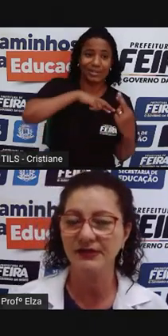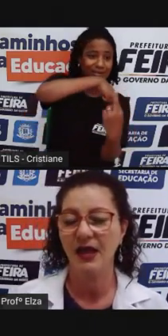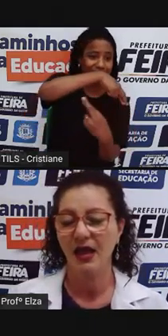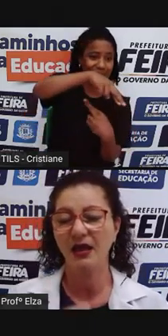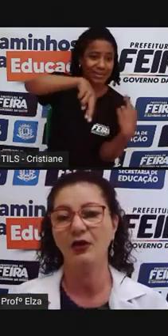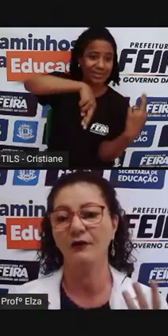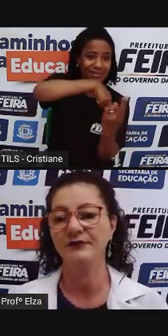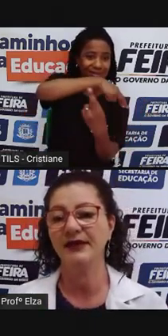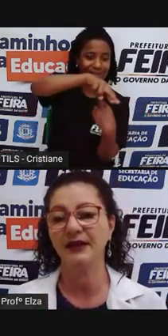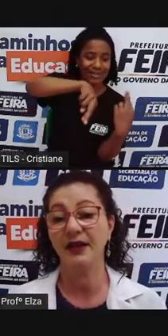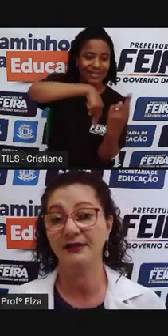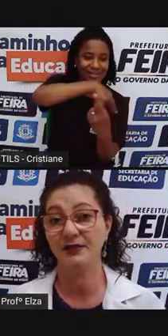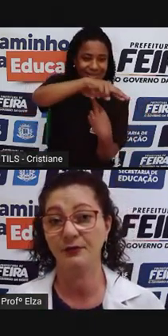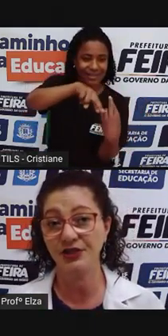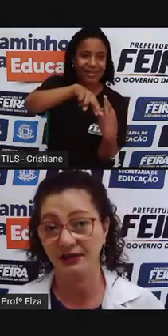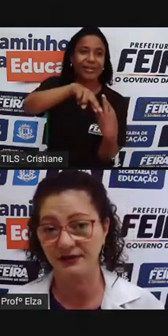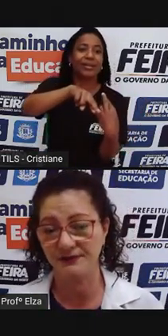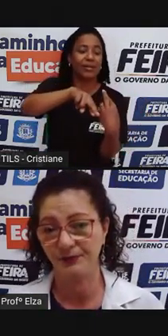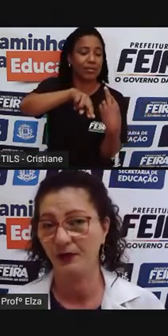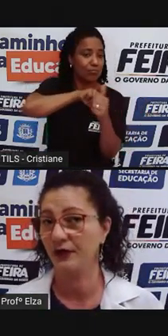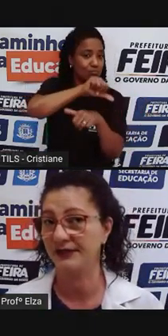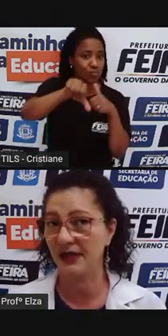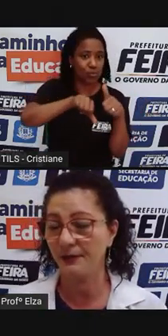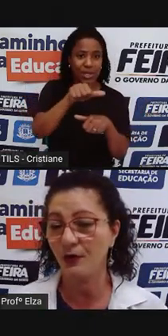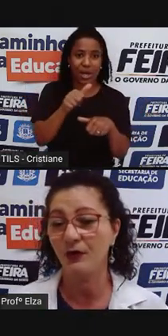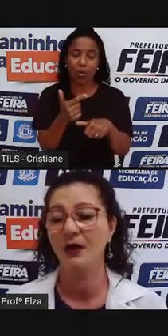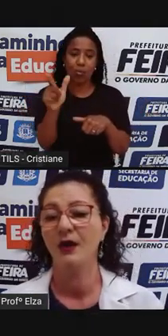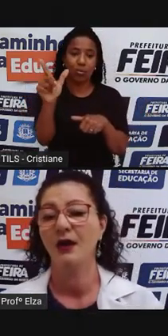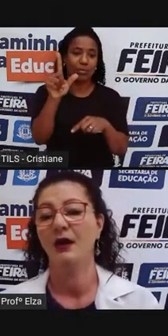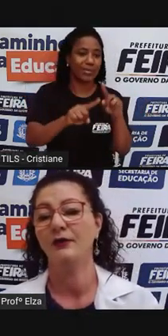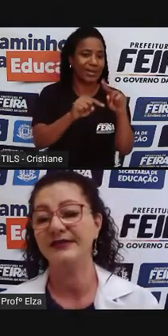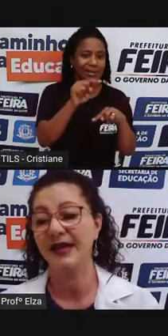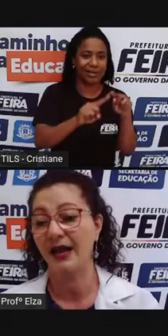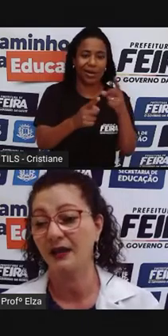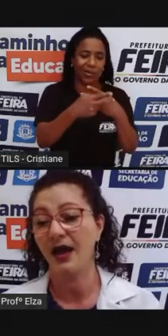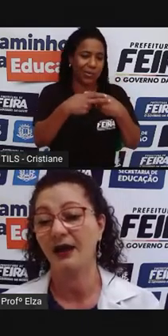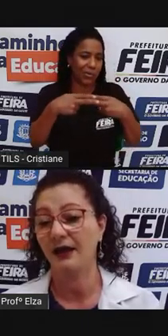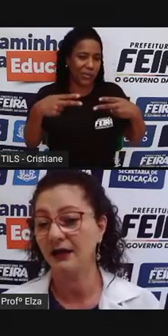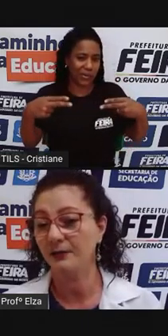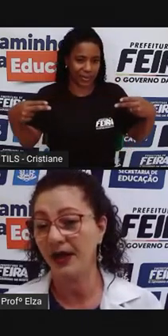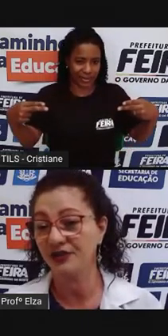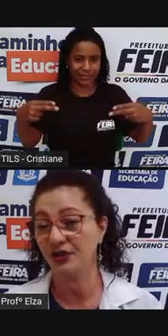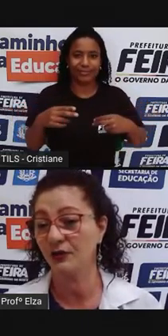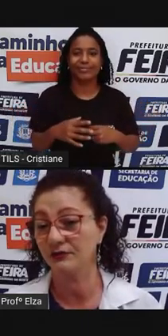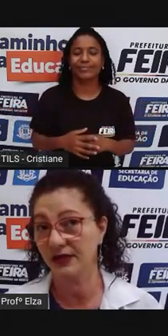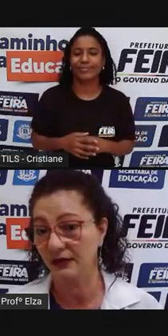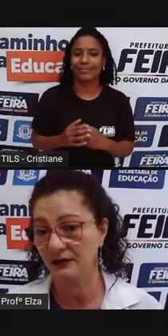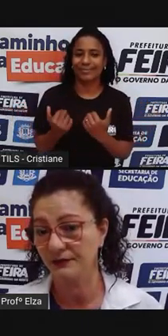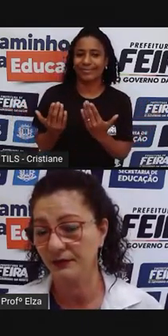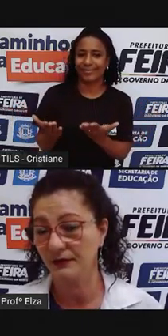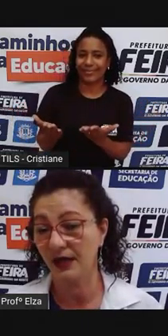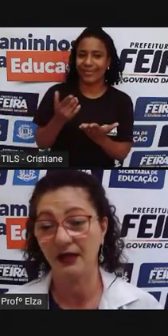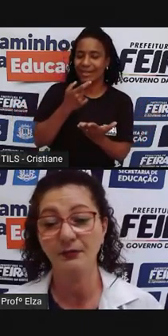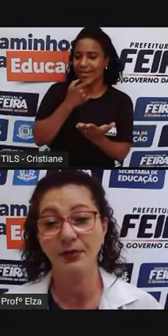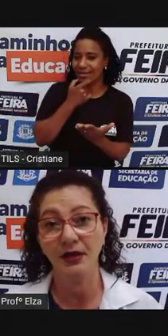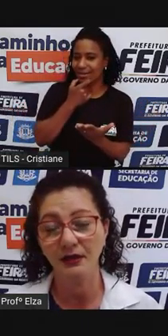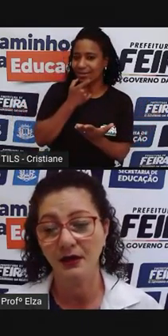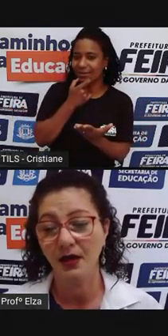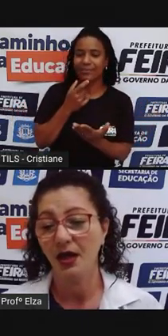resíduos em novos materiais e objetos. For example, recycle a clean plastic container that